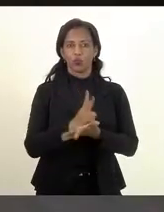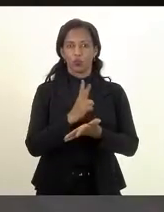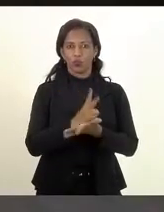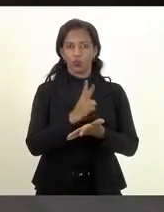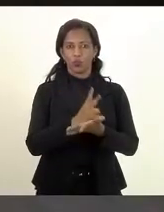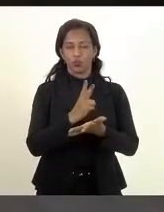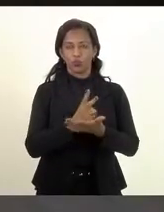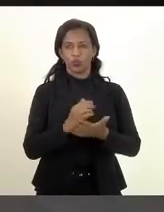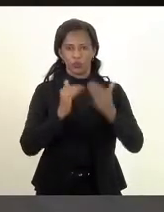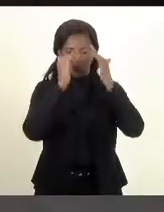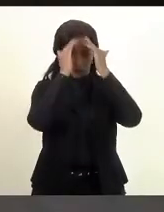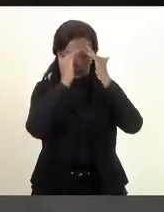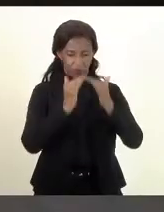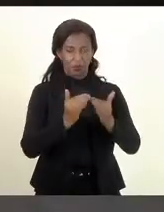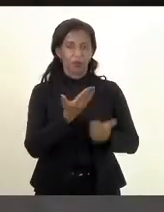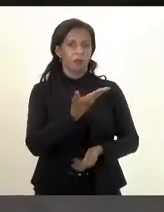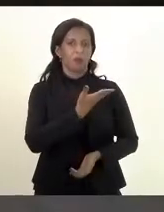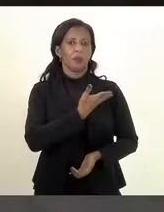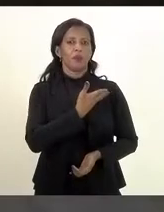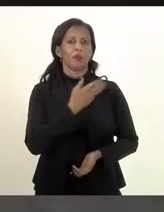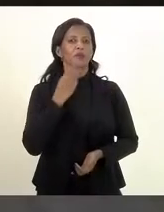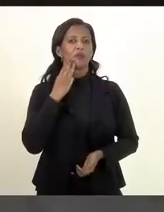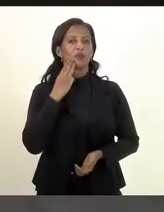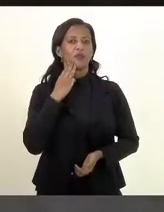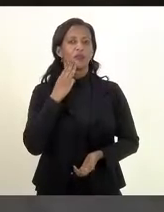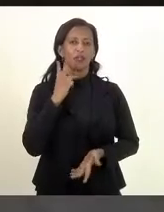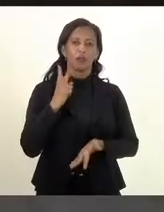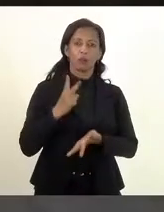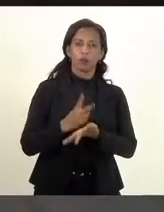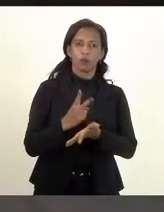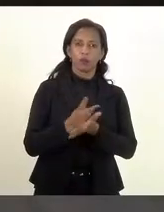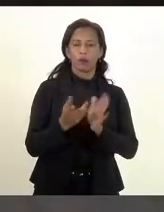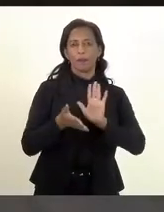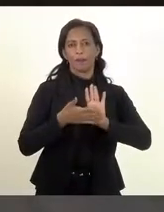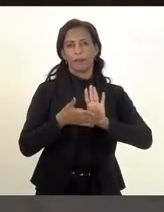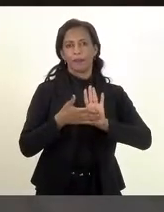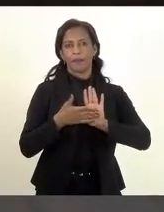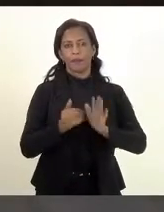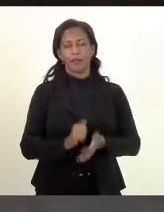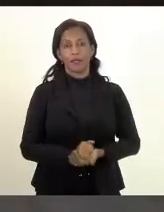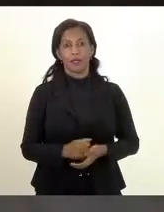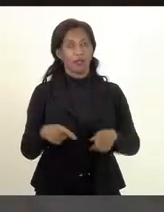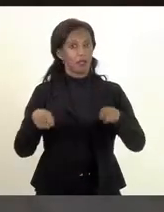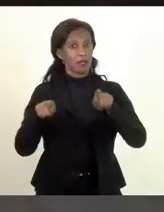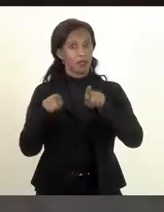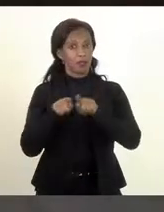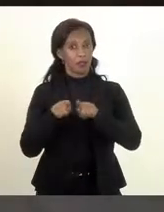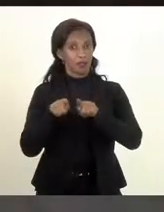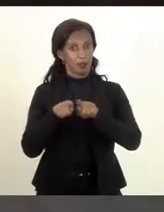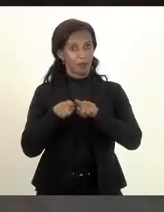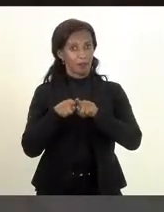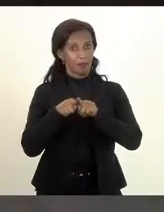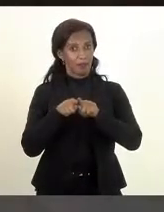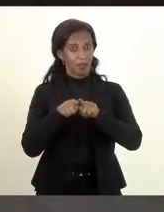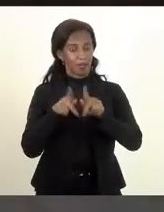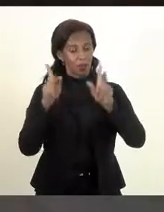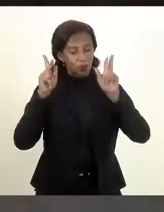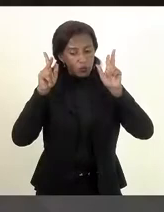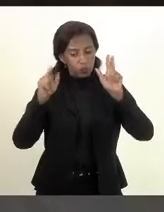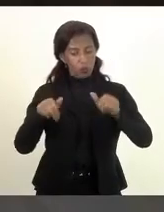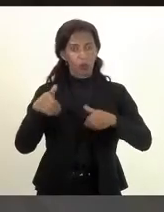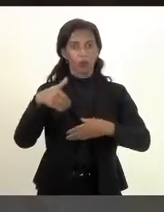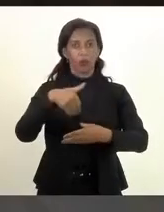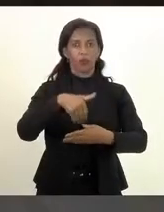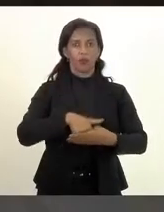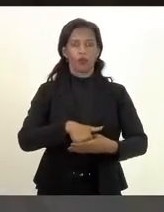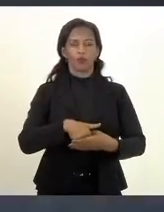respeitosamente ao meu querido colega, deputado Valdeck, mantendo o parecer, inclusive à luz do que estabeleceu, do que votou